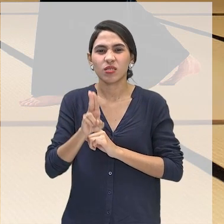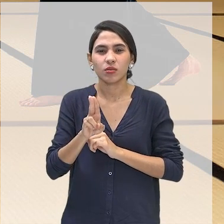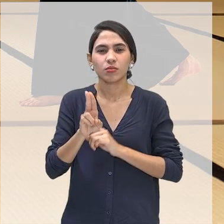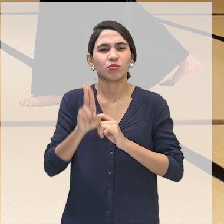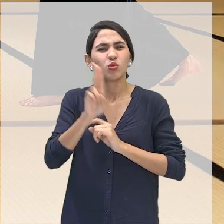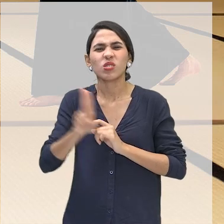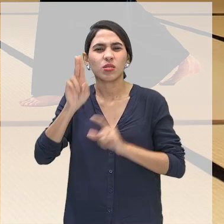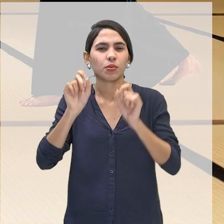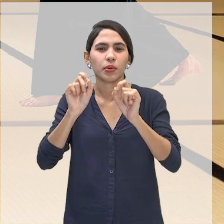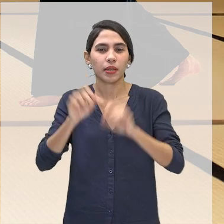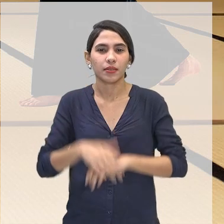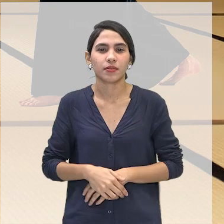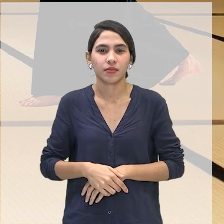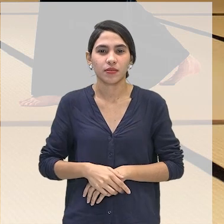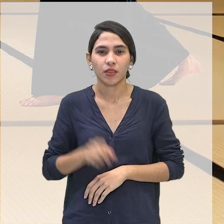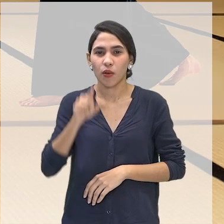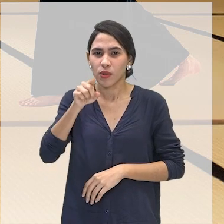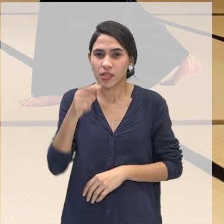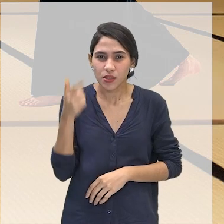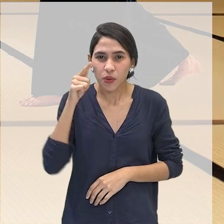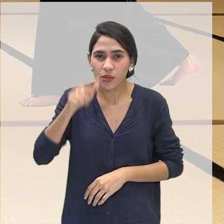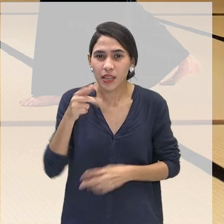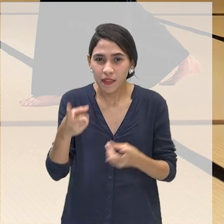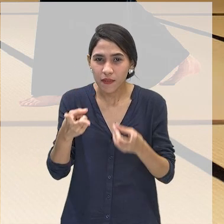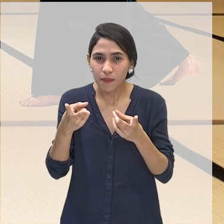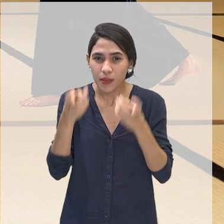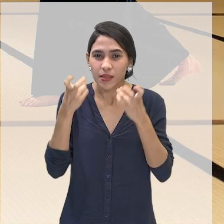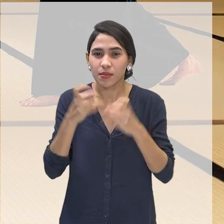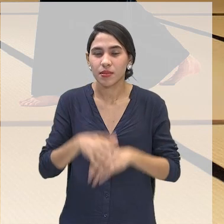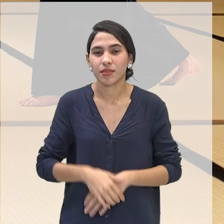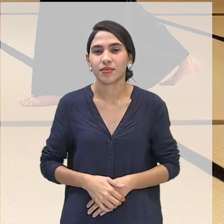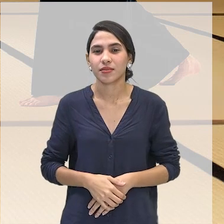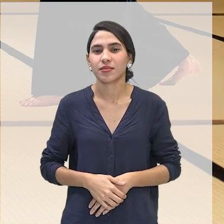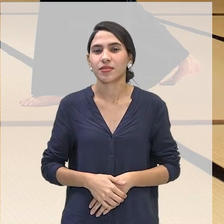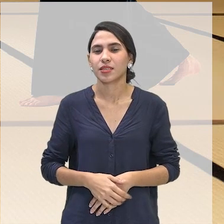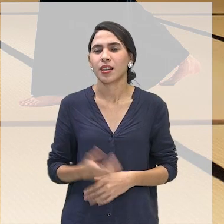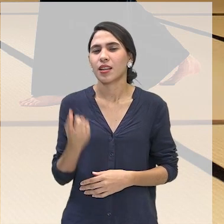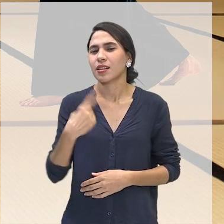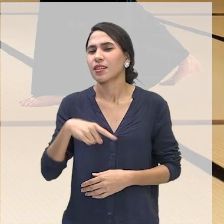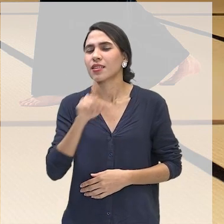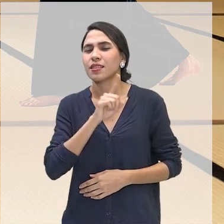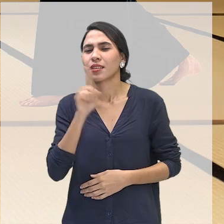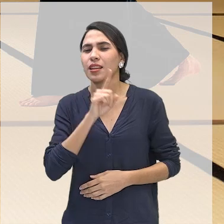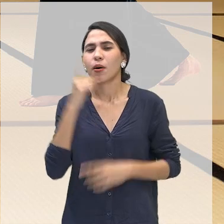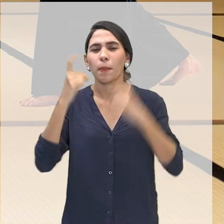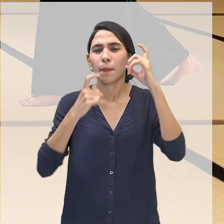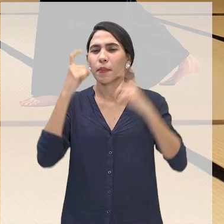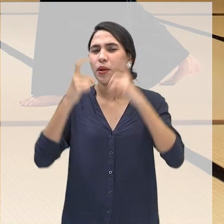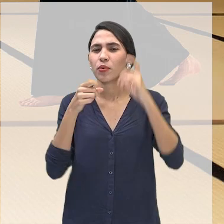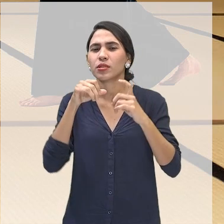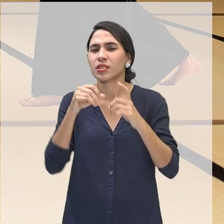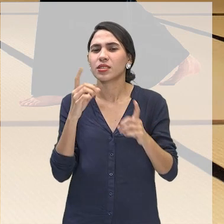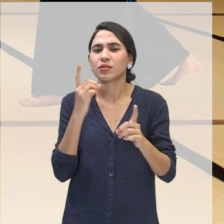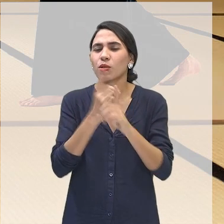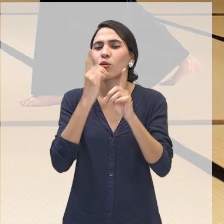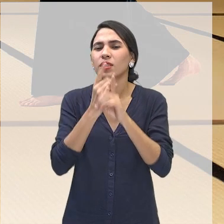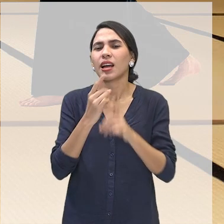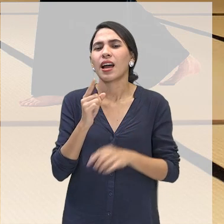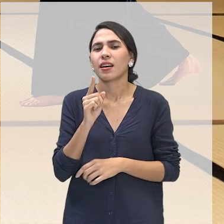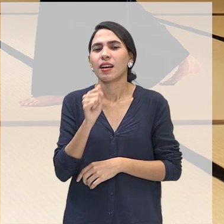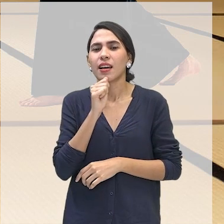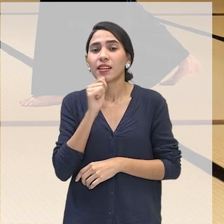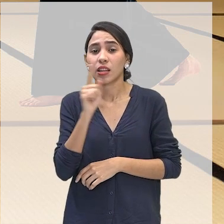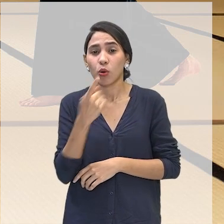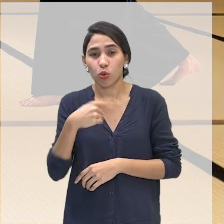implemento? Dá para vocês visualizarem daí? Não se preocupem, porque se vocês não estão conseguindo identificar, nós faremos